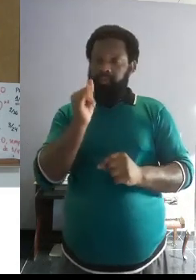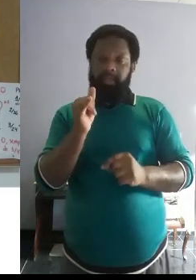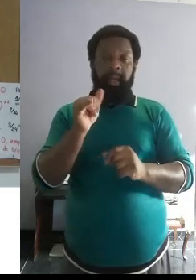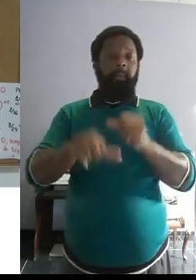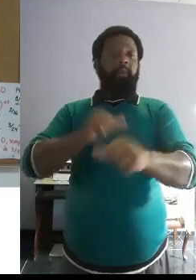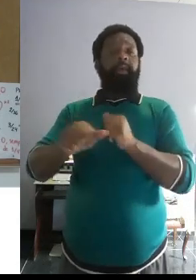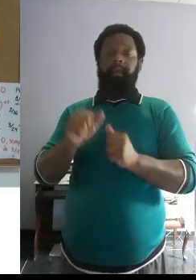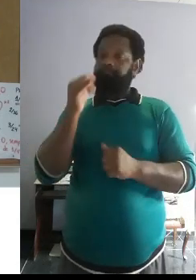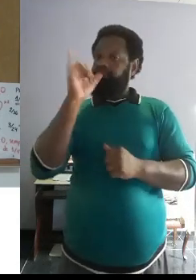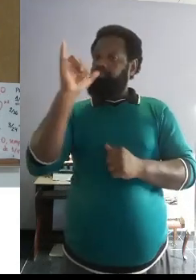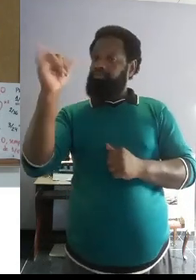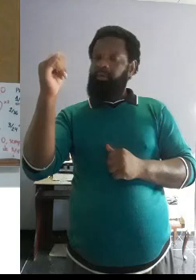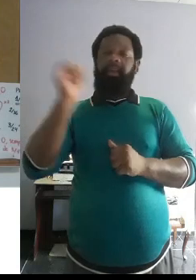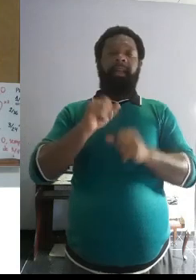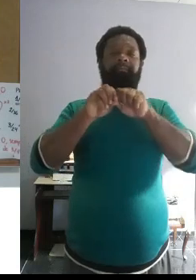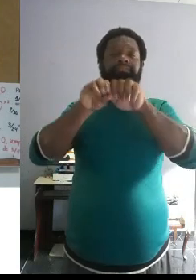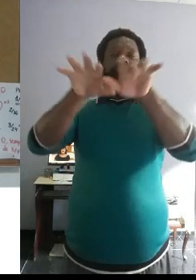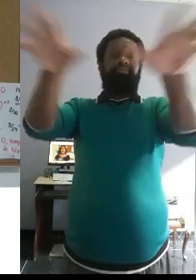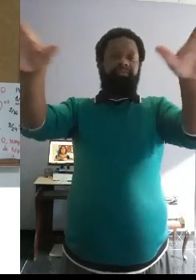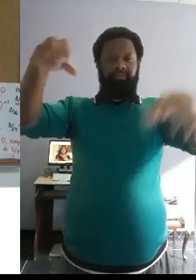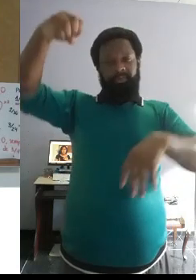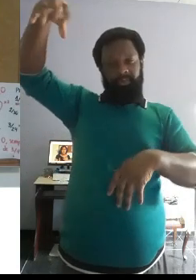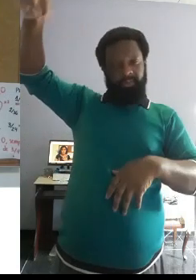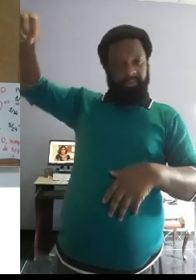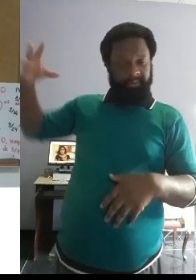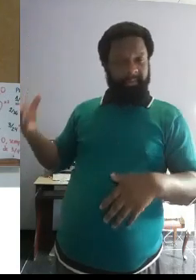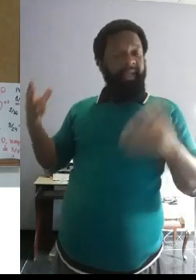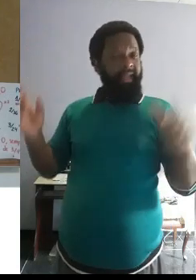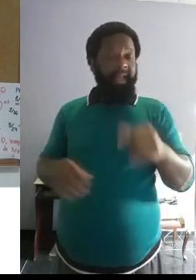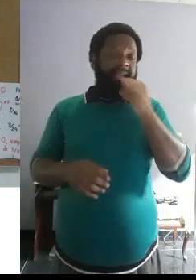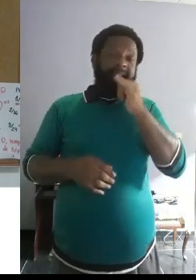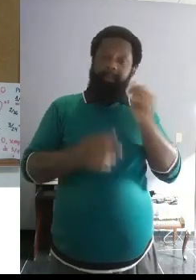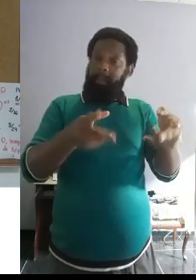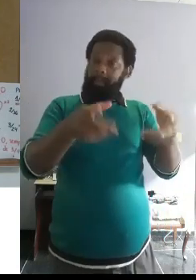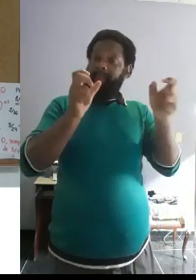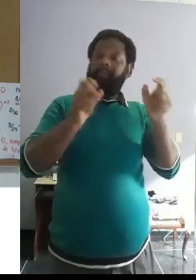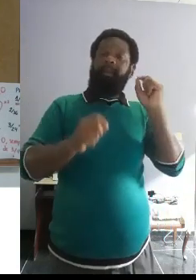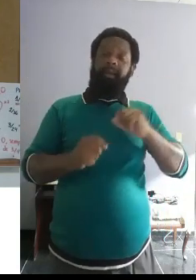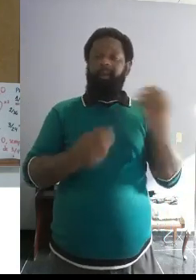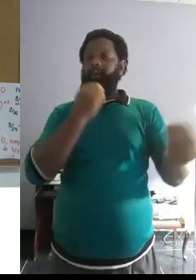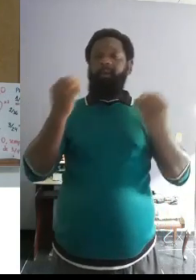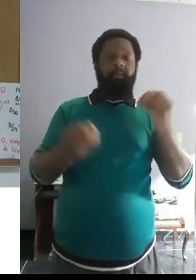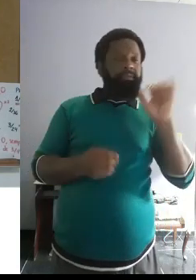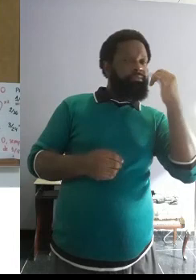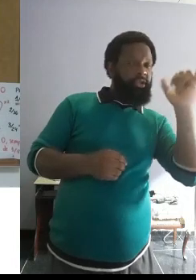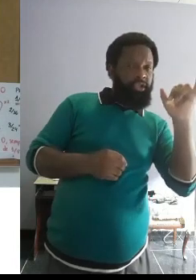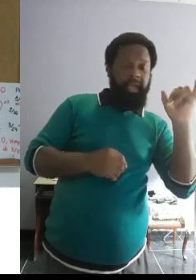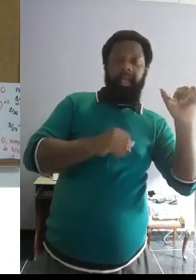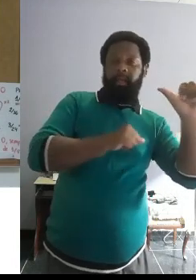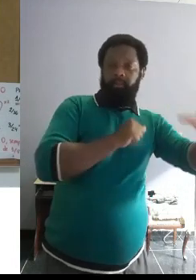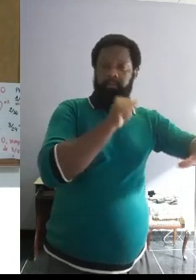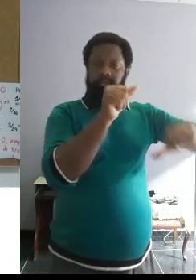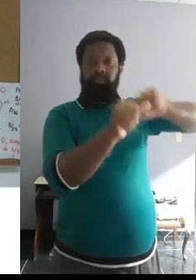se transforma em energia elétrica, que é distribuída. Então, esse é um exemplo que a gente consegue observar como a energia ela vai